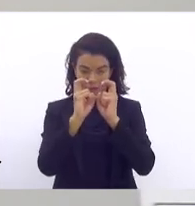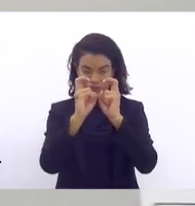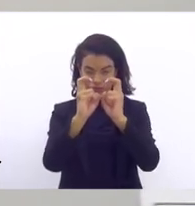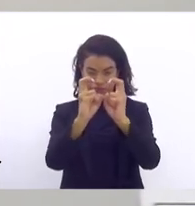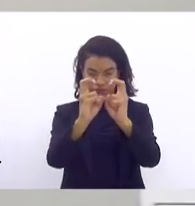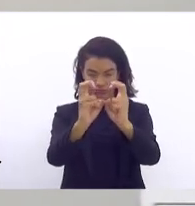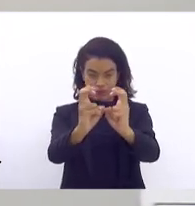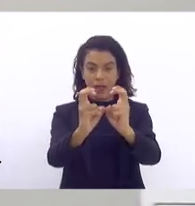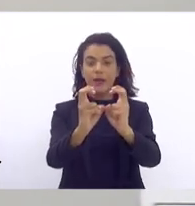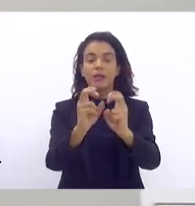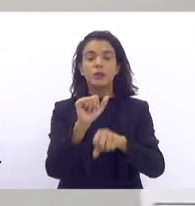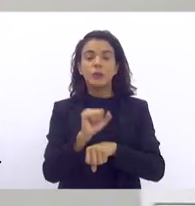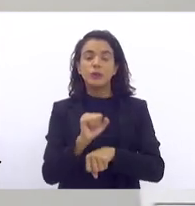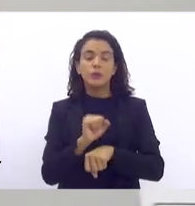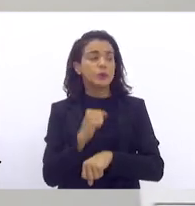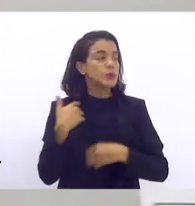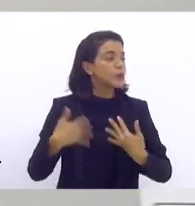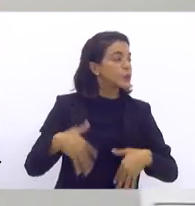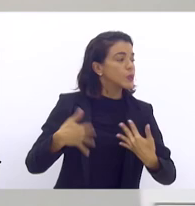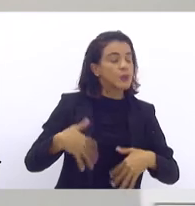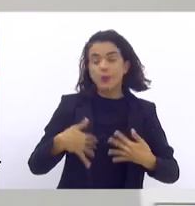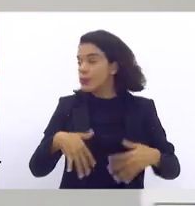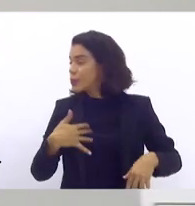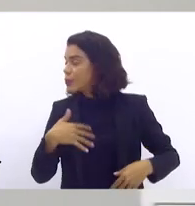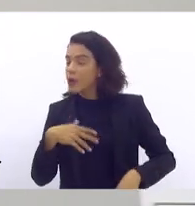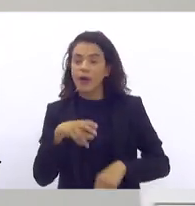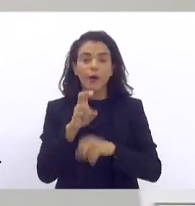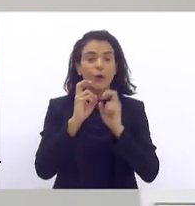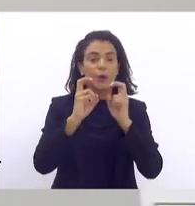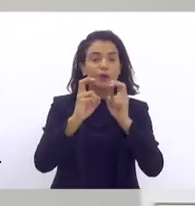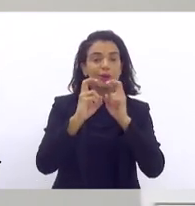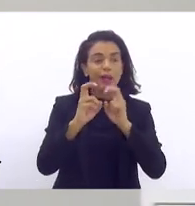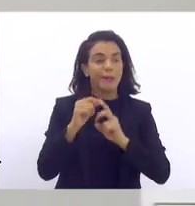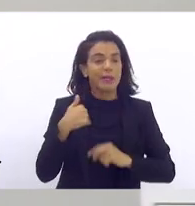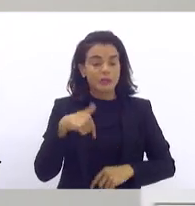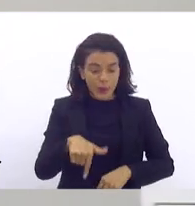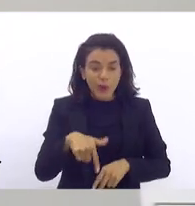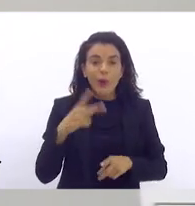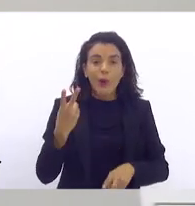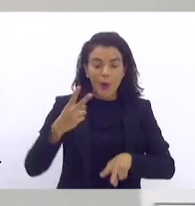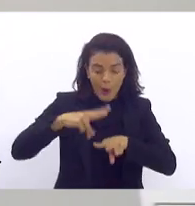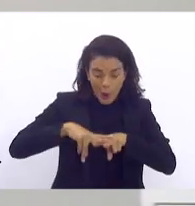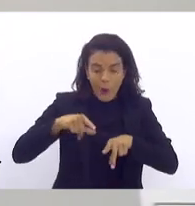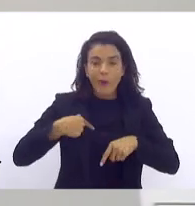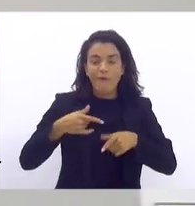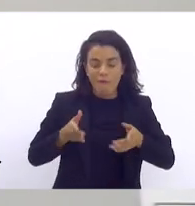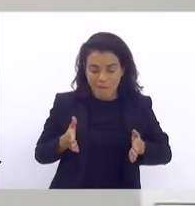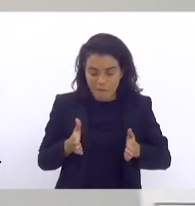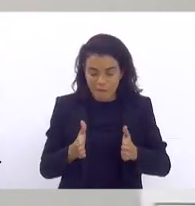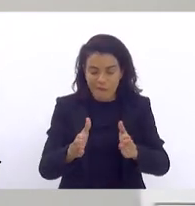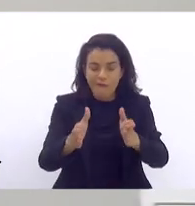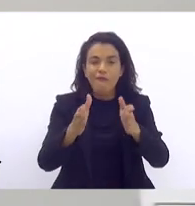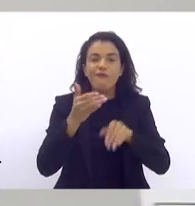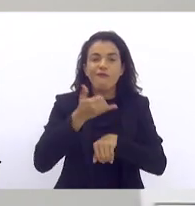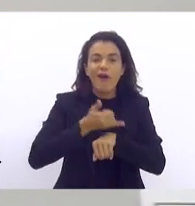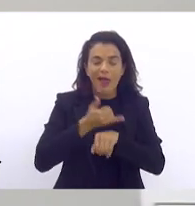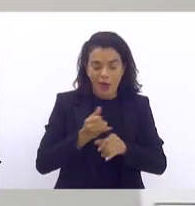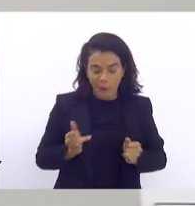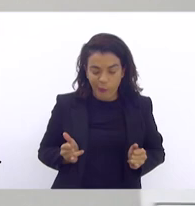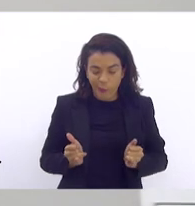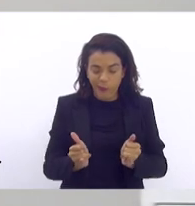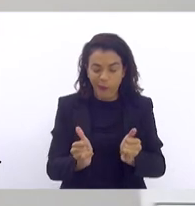isso você está esperando o trem chegar só que você tá ali preso no trilho né Então essa é a imagem que eu faço